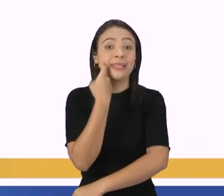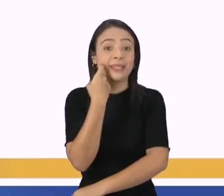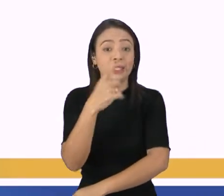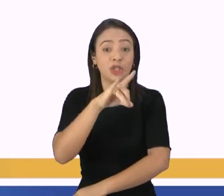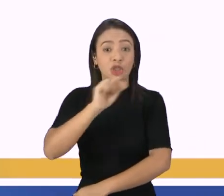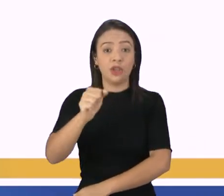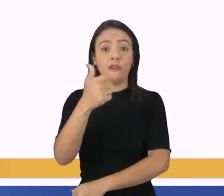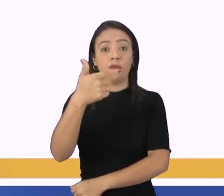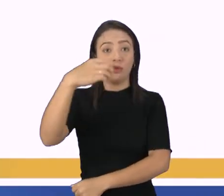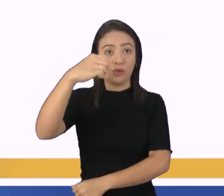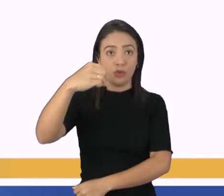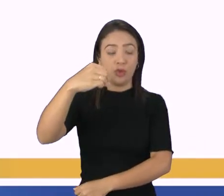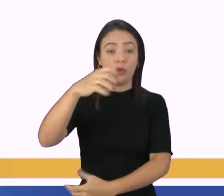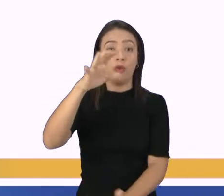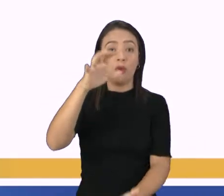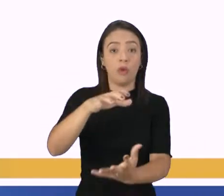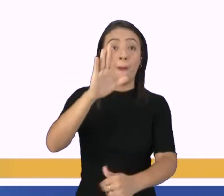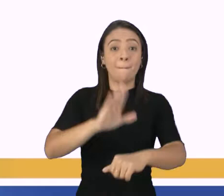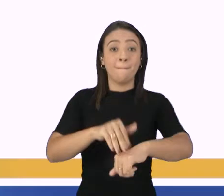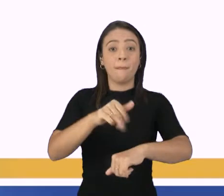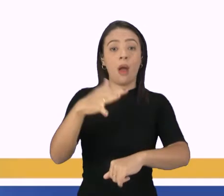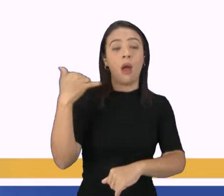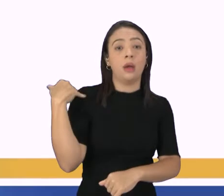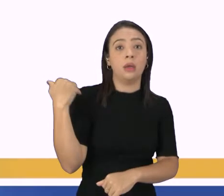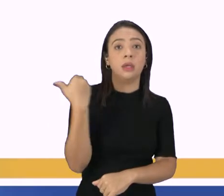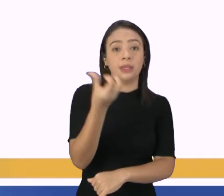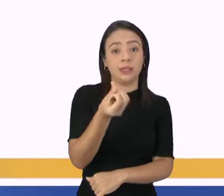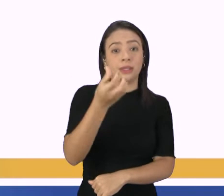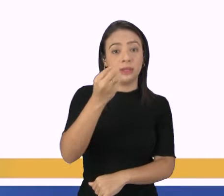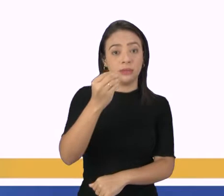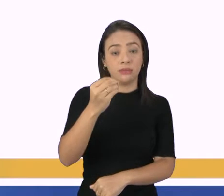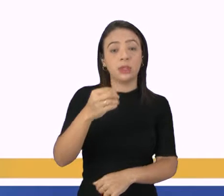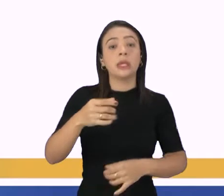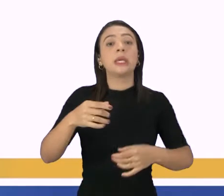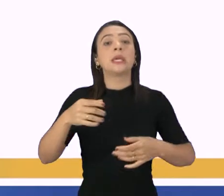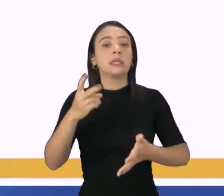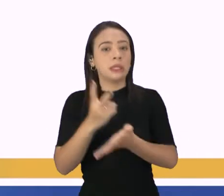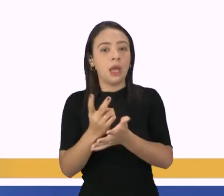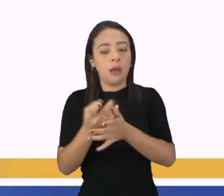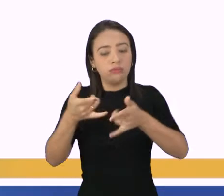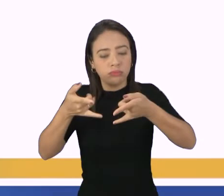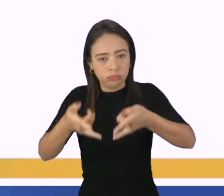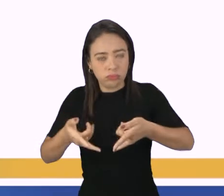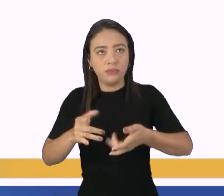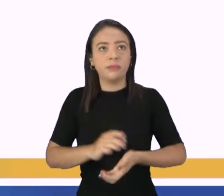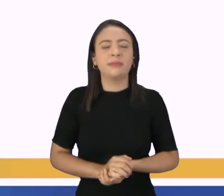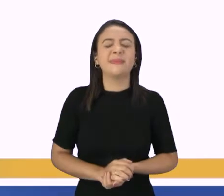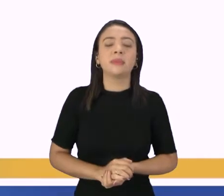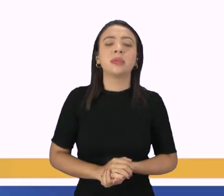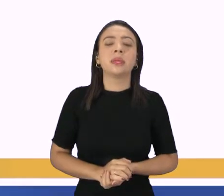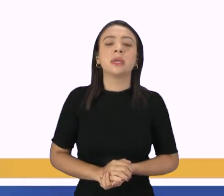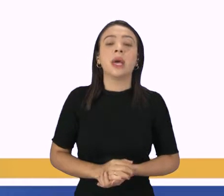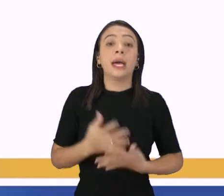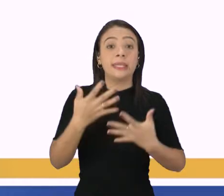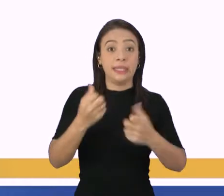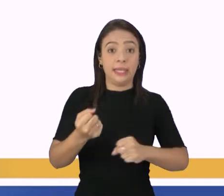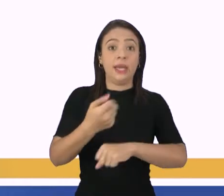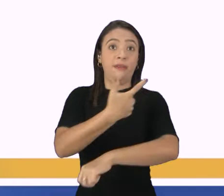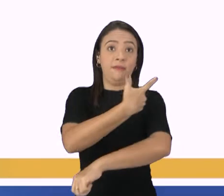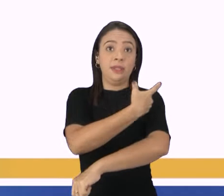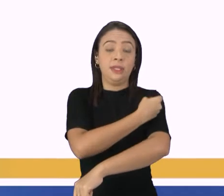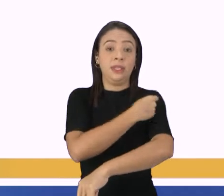29, os idosos acima de 60 anos acamados. Para receber as doses, os familiares